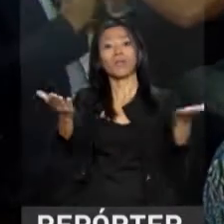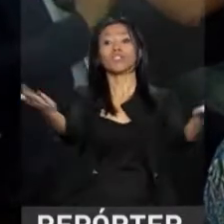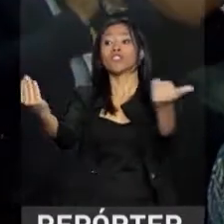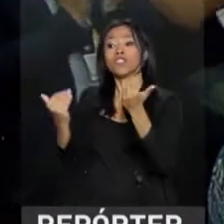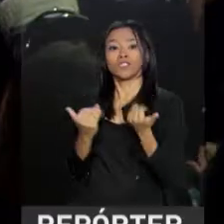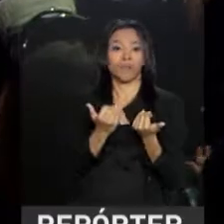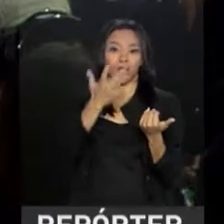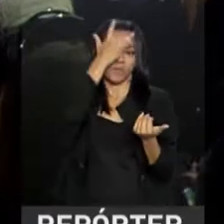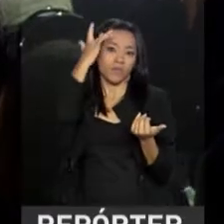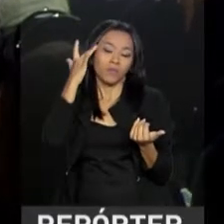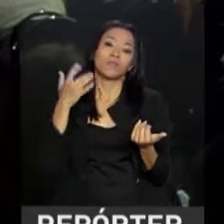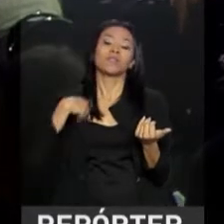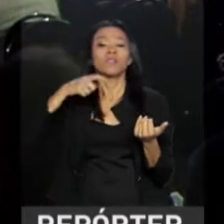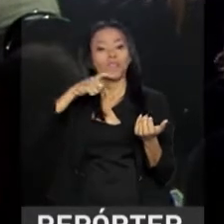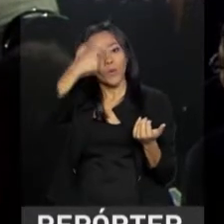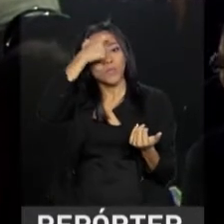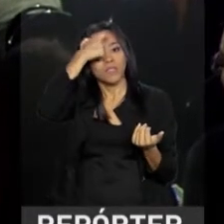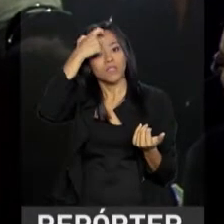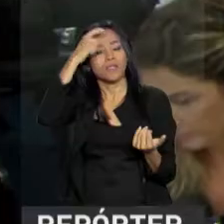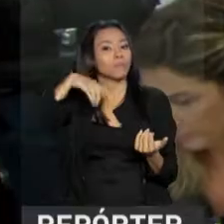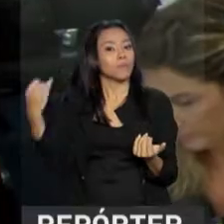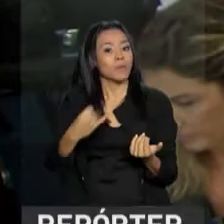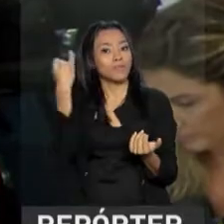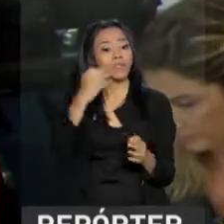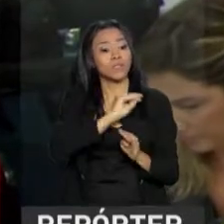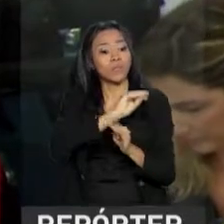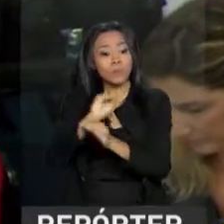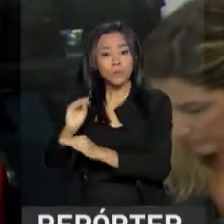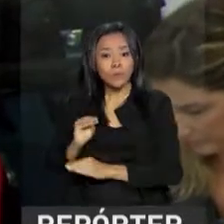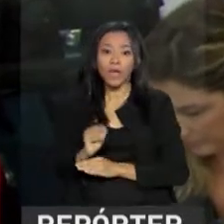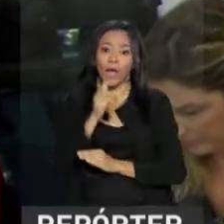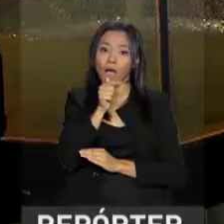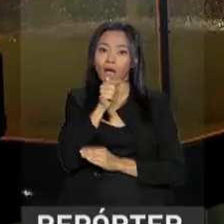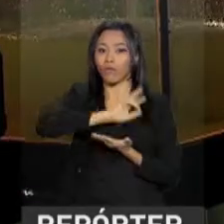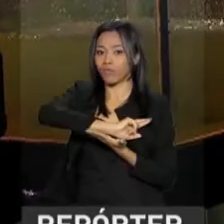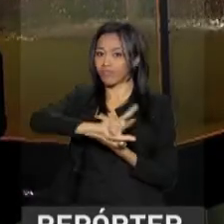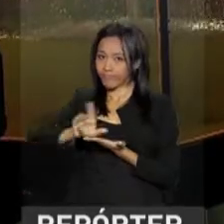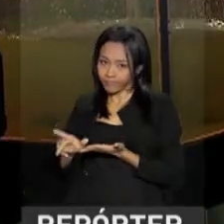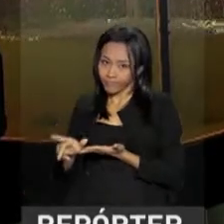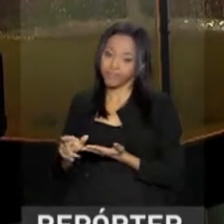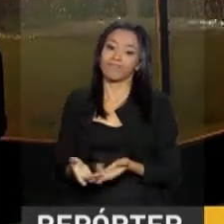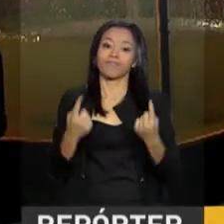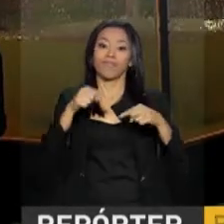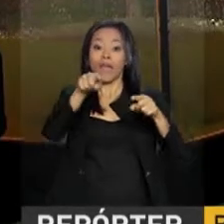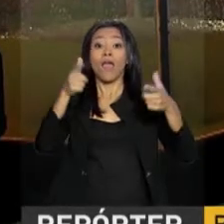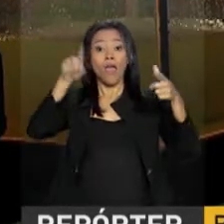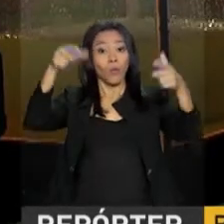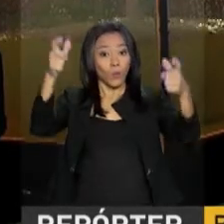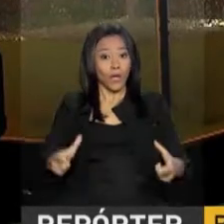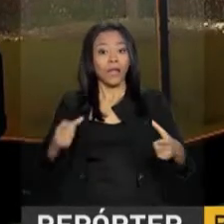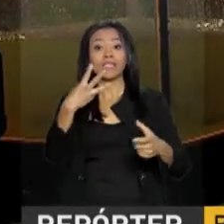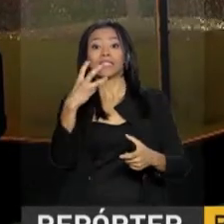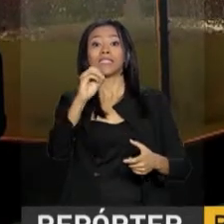e conscientizá los sobre a necessidade de preservar os recursos hídricos um espaço que receberá 30 mil